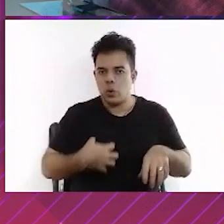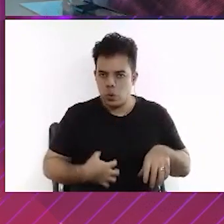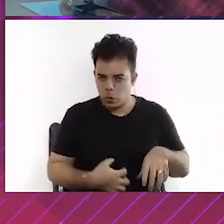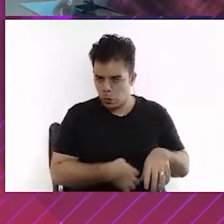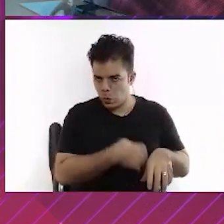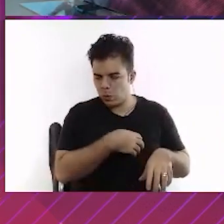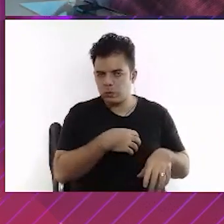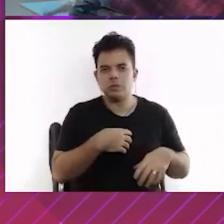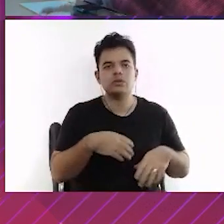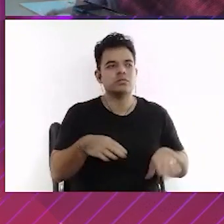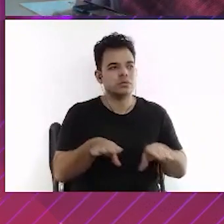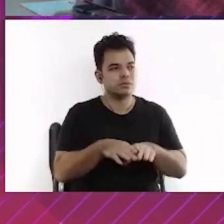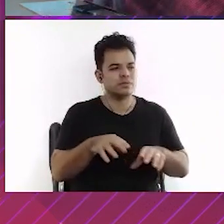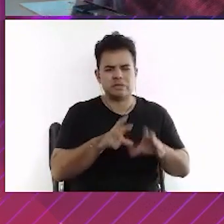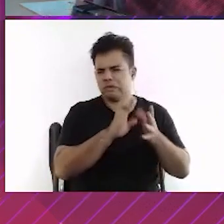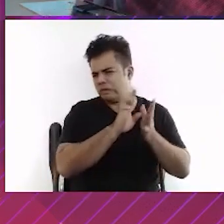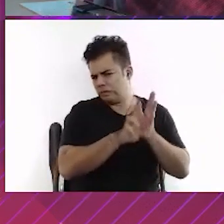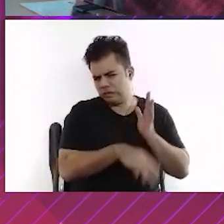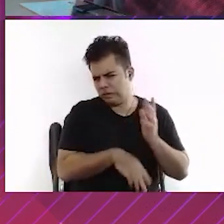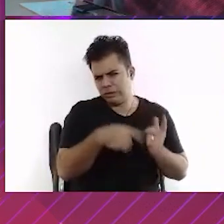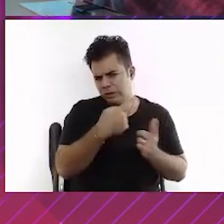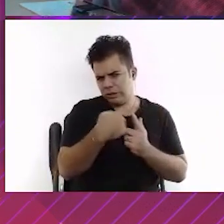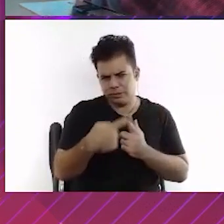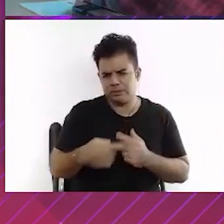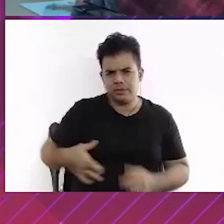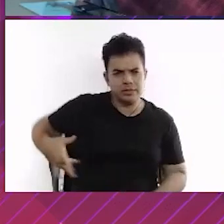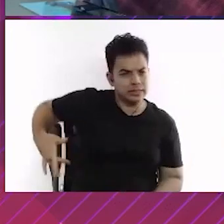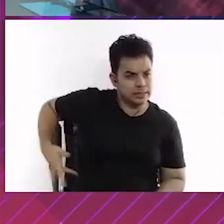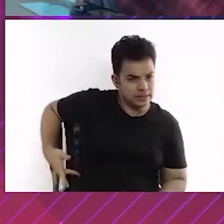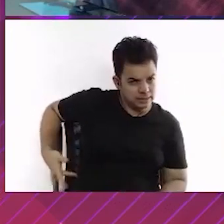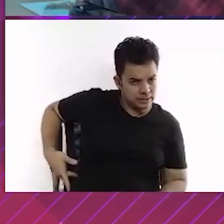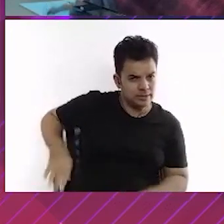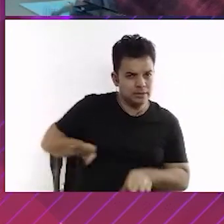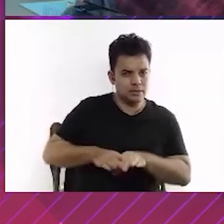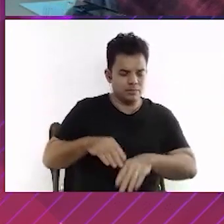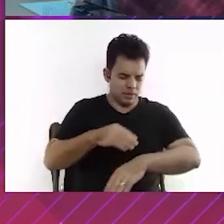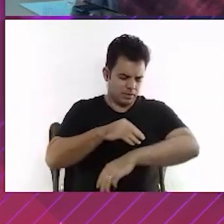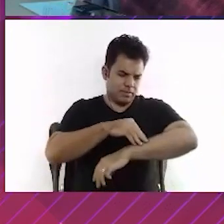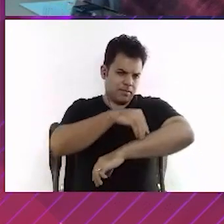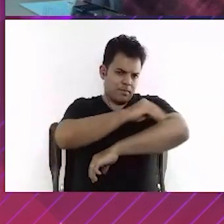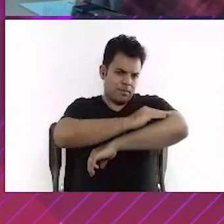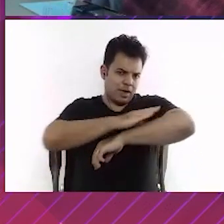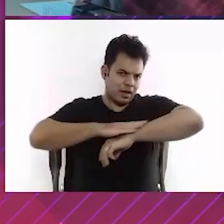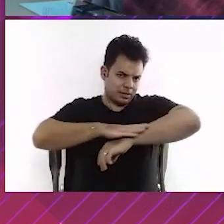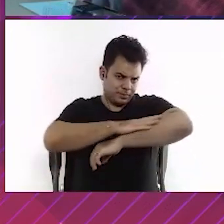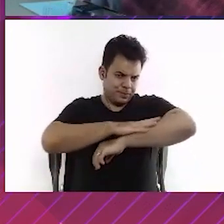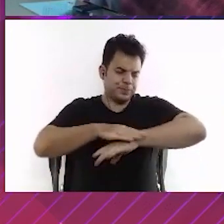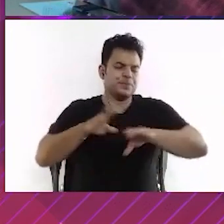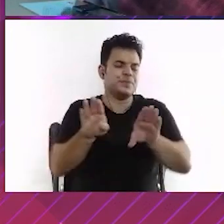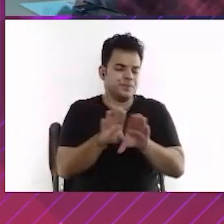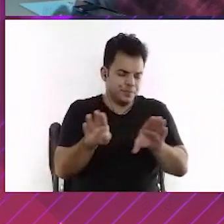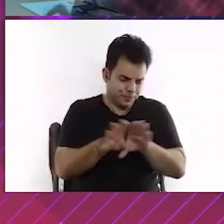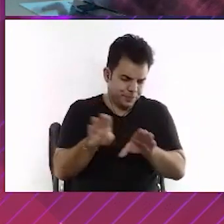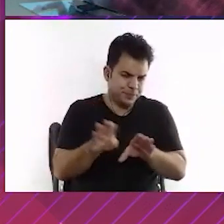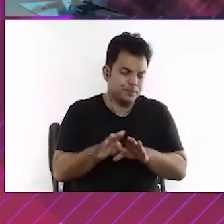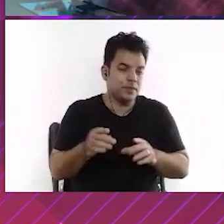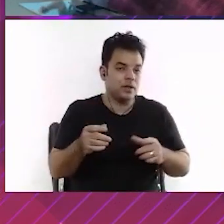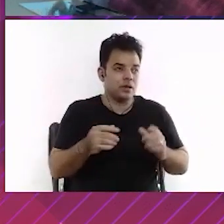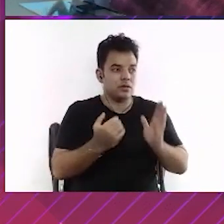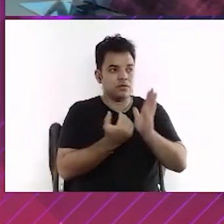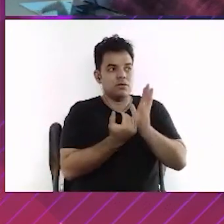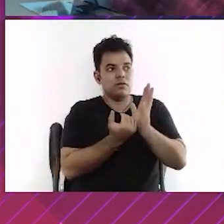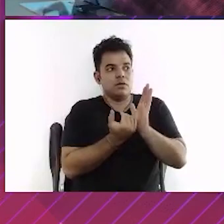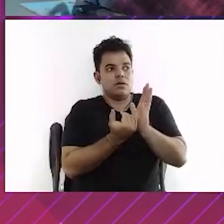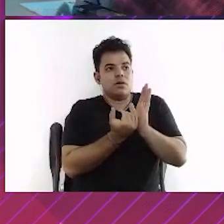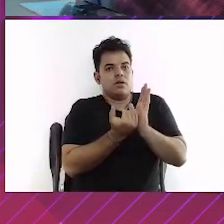órgão, dos mais variados tipos, desde um rim até tecidos, né? Então, esse número só fez aumentar ao